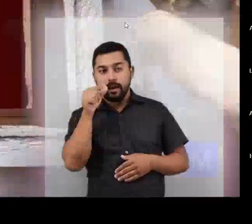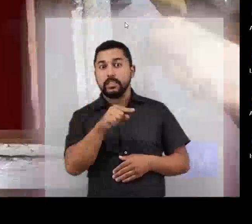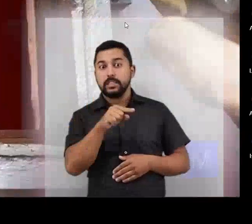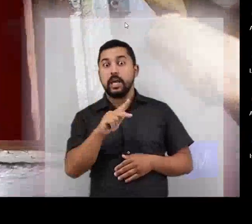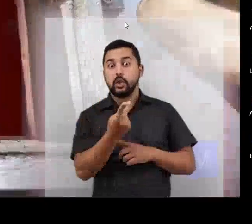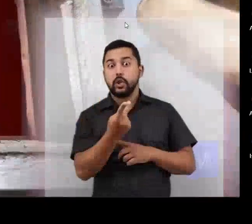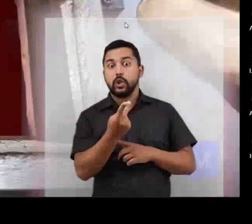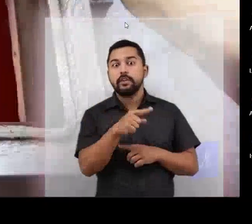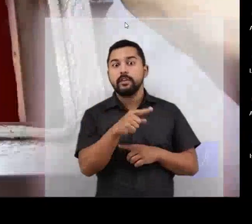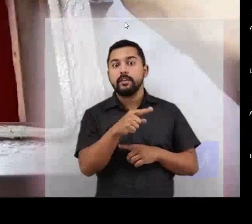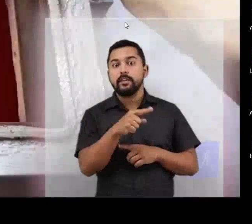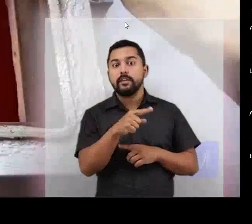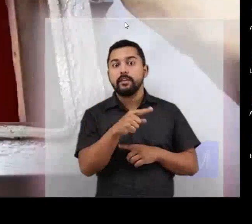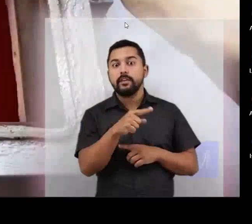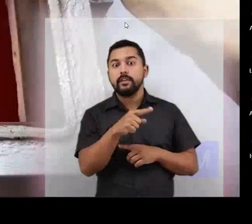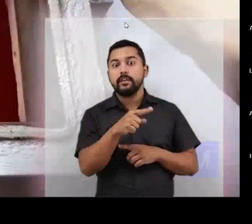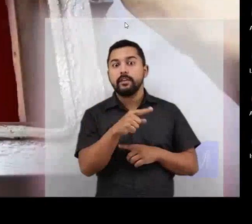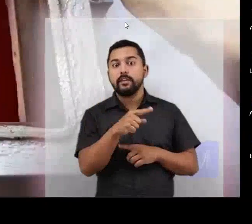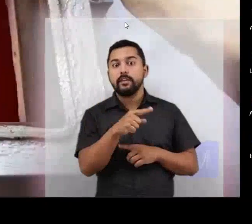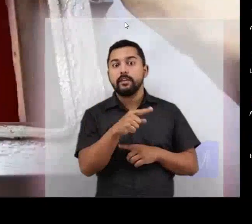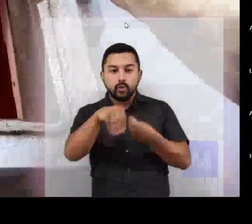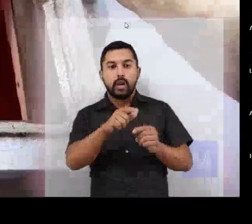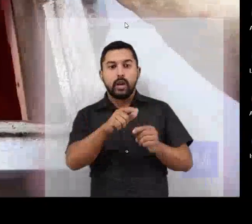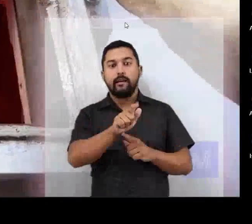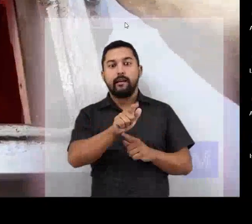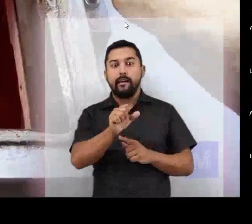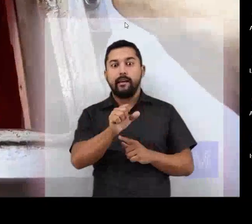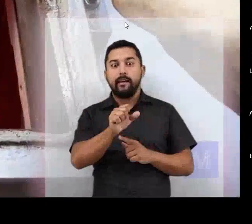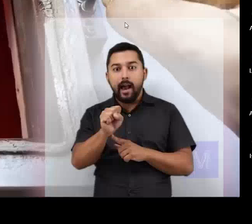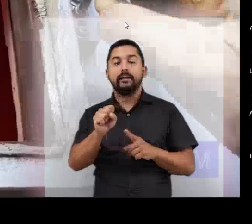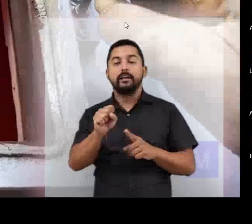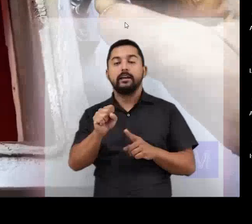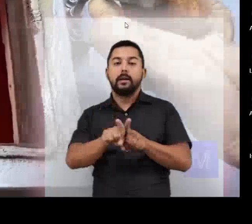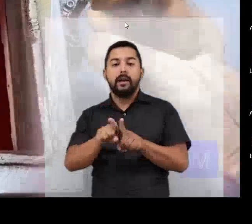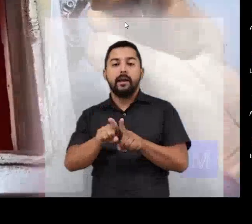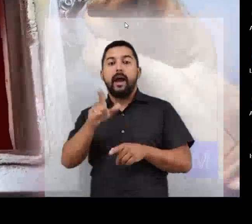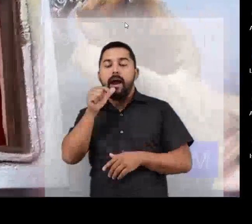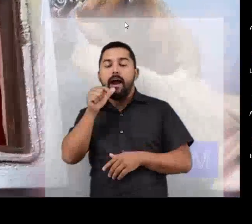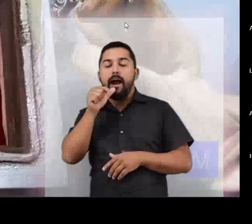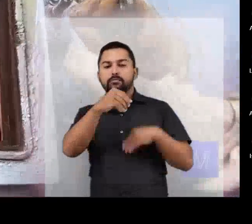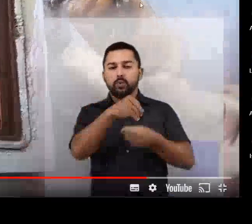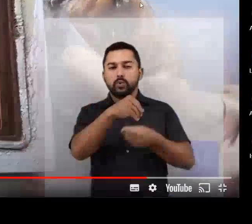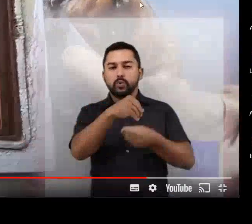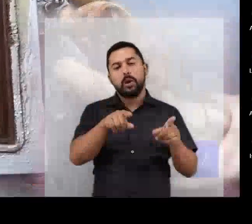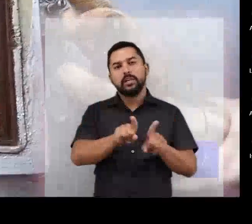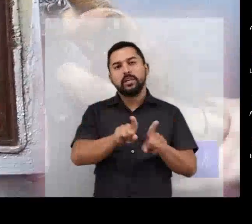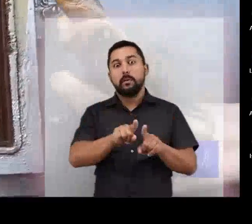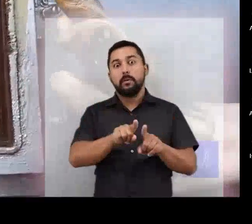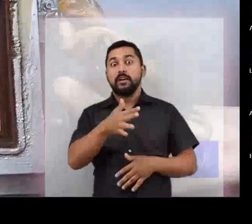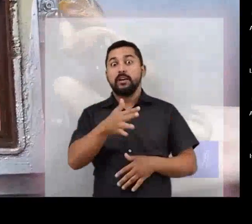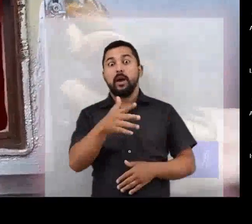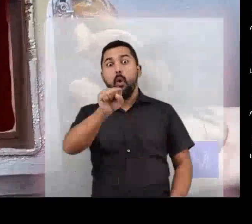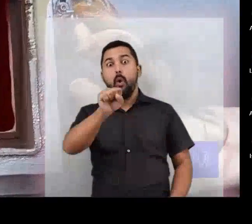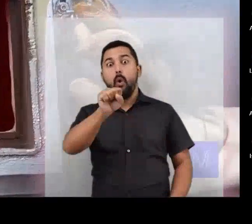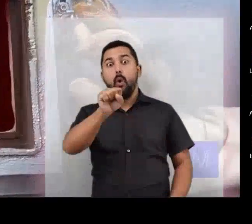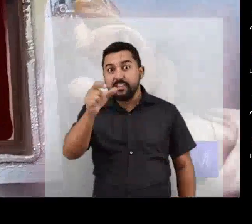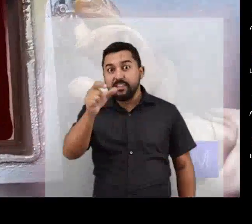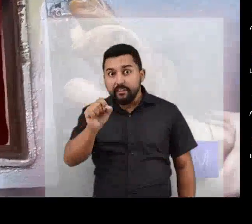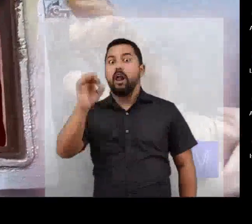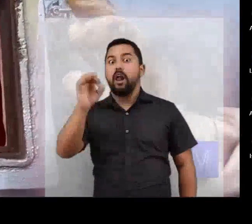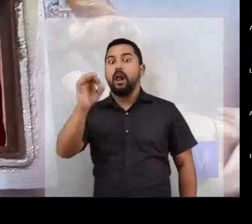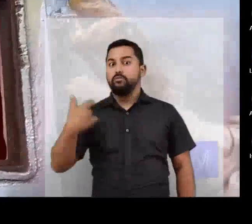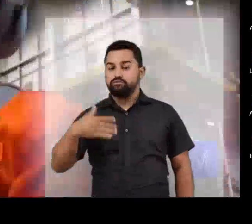hidrogênio também é produzido aqui, a partir de uma mistura de gás natural com água, numa reação que chega a mais ou menos